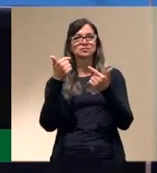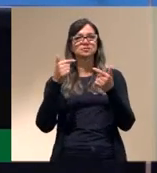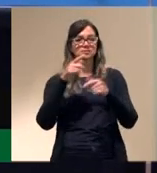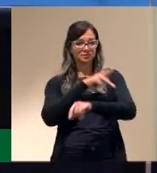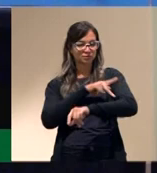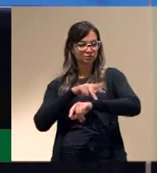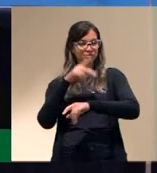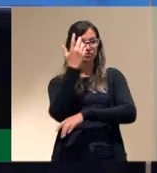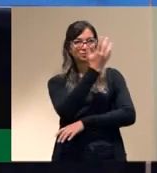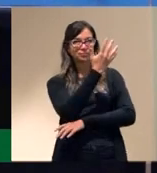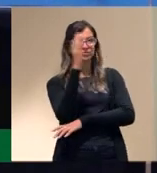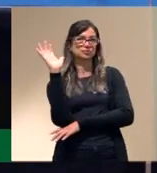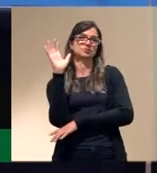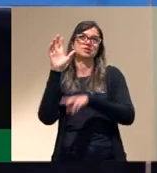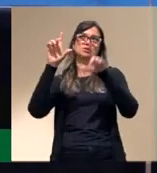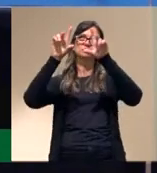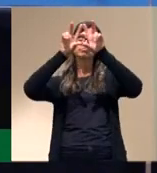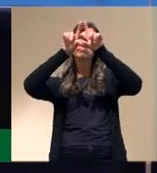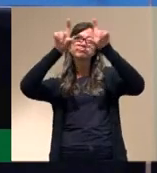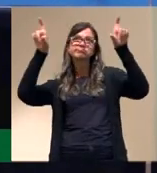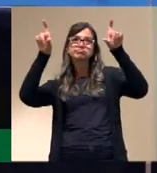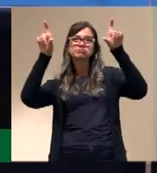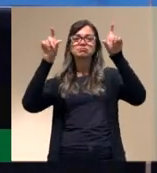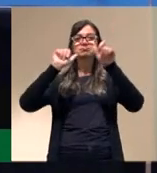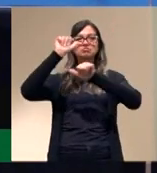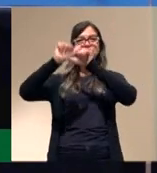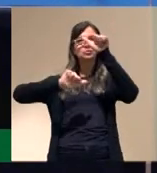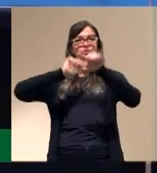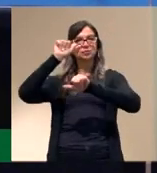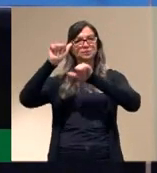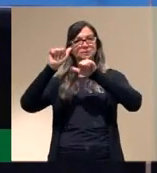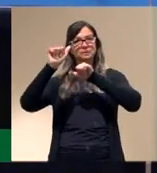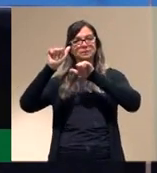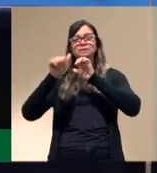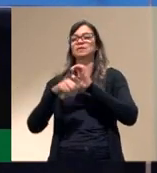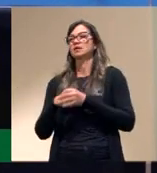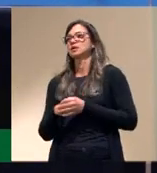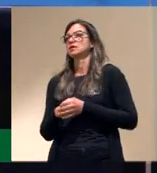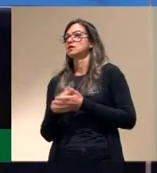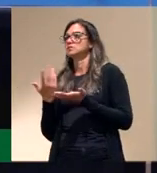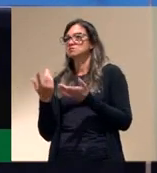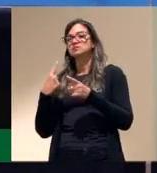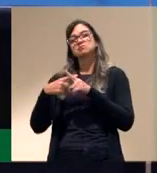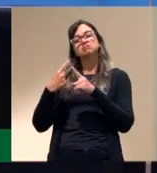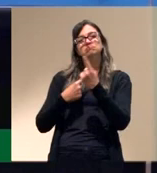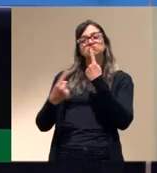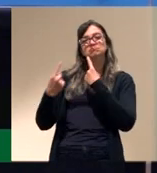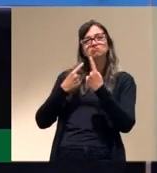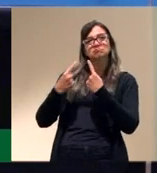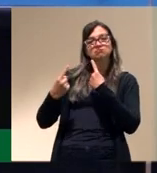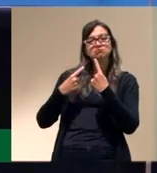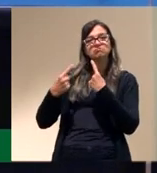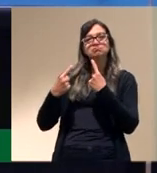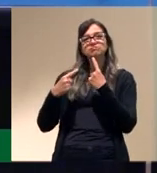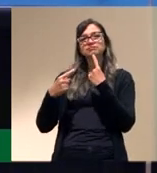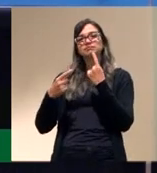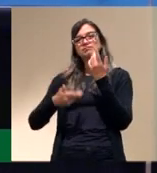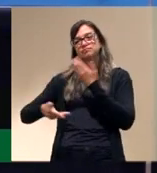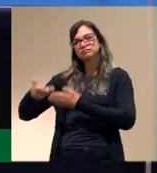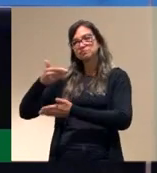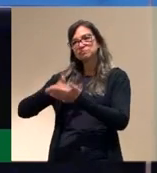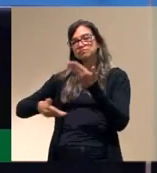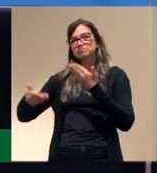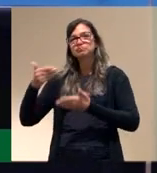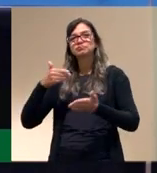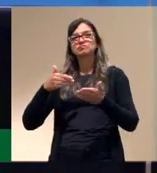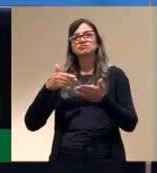partir de toda uma discussão com a... Principalmente a partir da contribuição da Leia Tiriba, né, uma colega